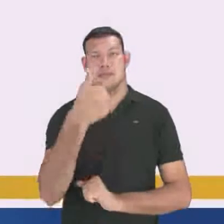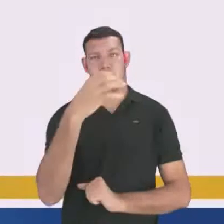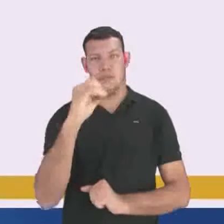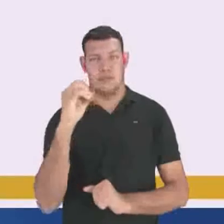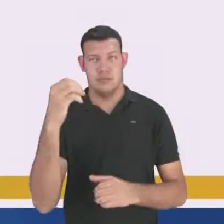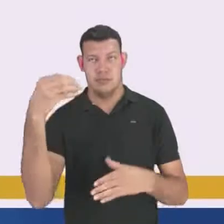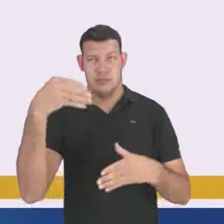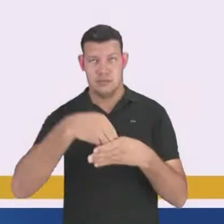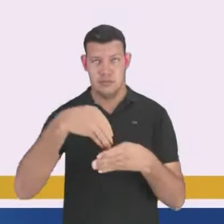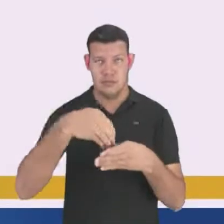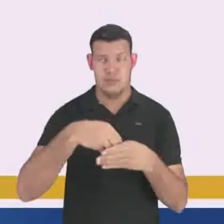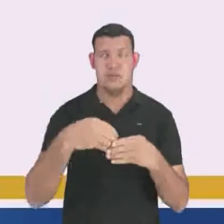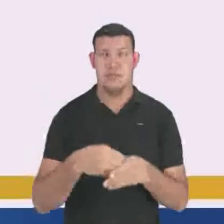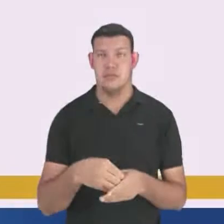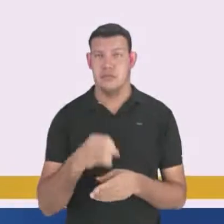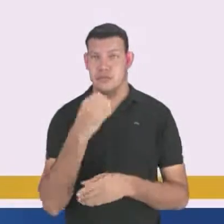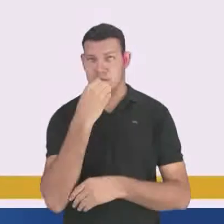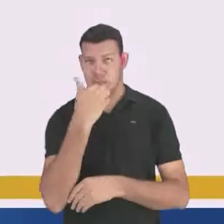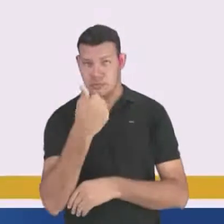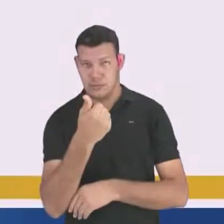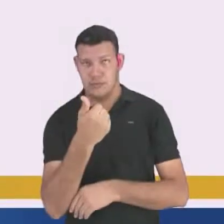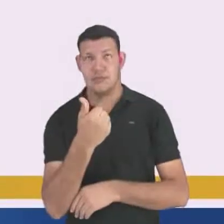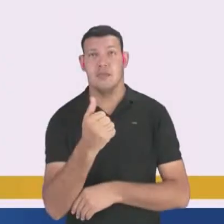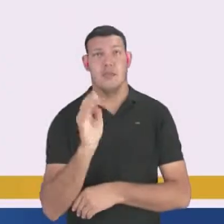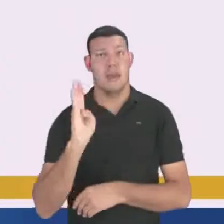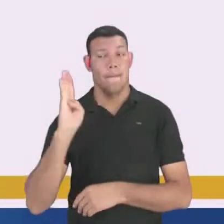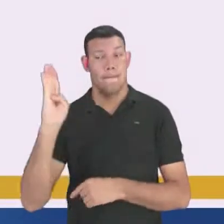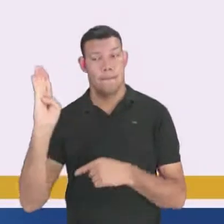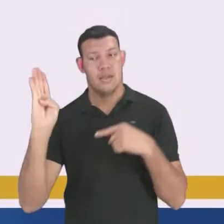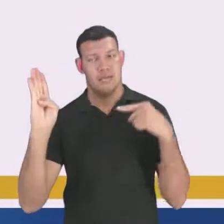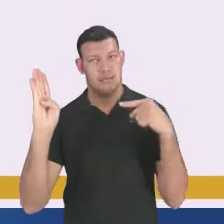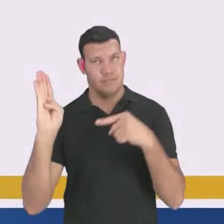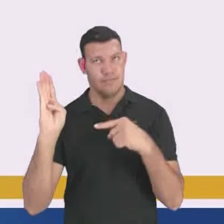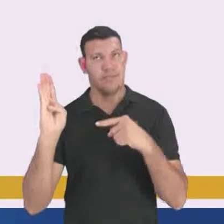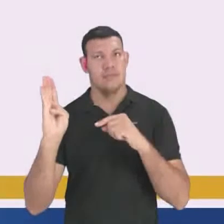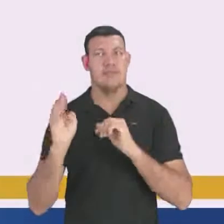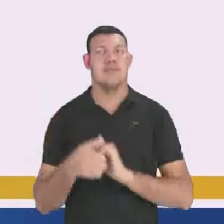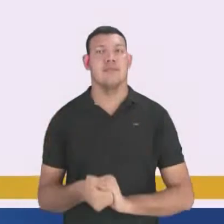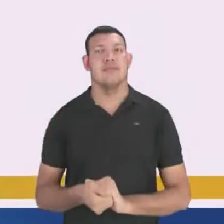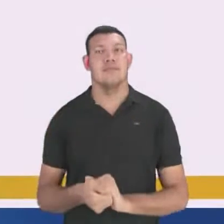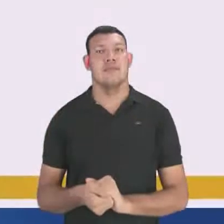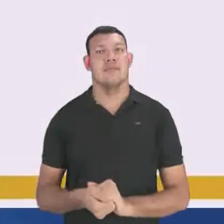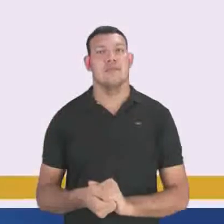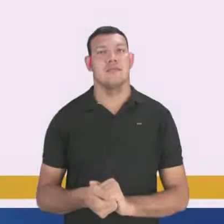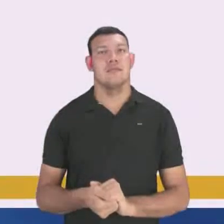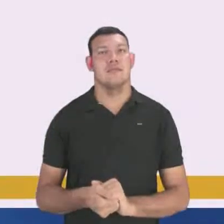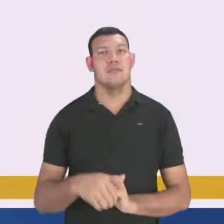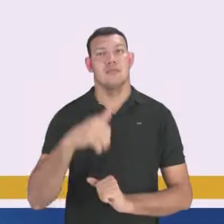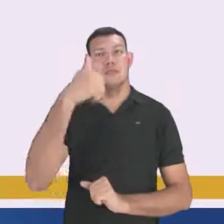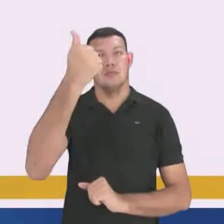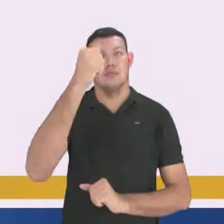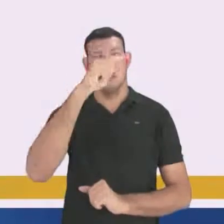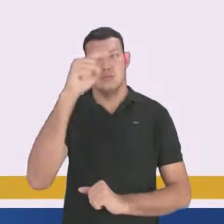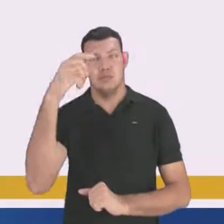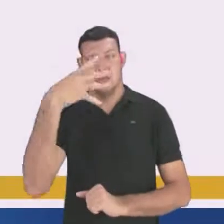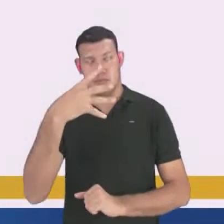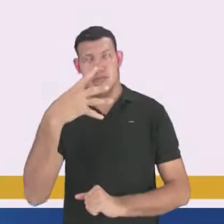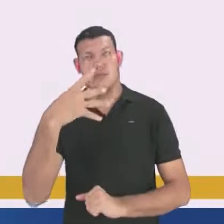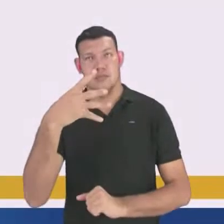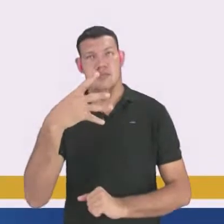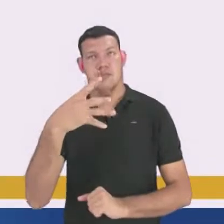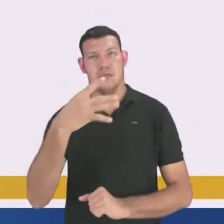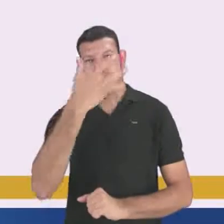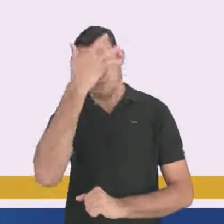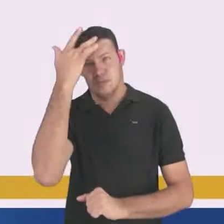votos, certo? Muito bem, então B representa aí, o candidato B representa 1/4 aí, né, desses eleitores, né?